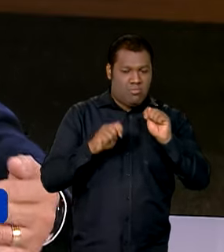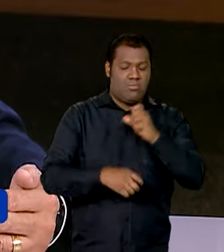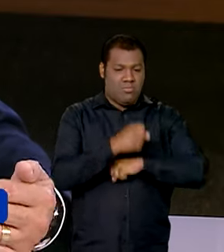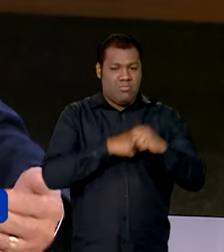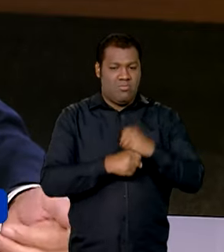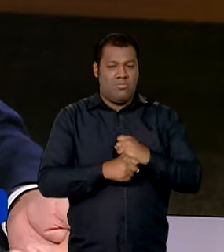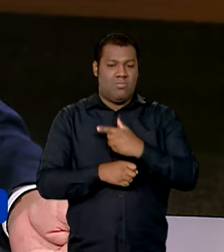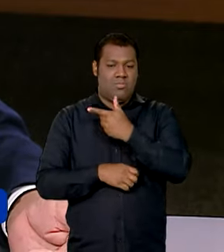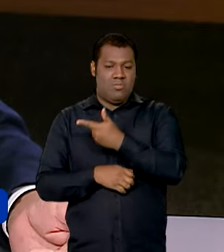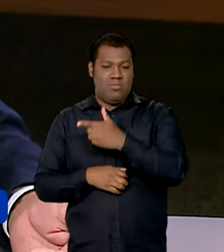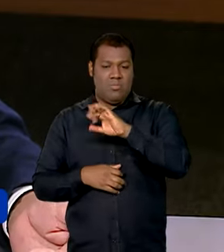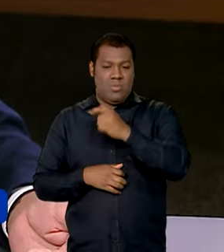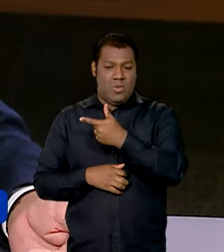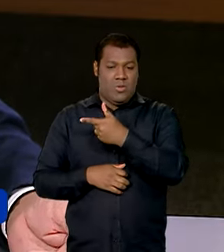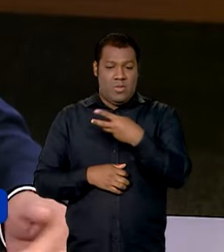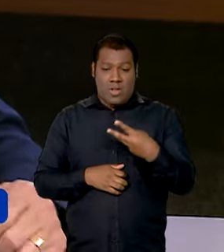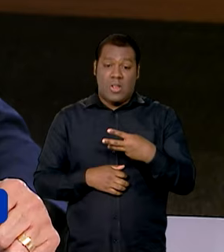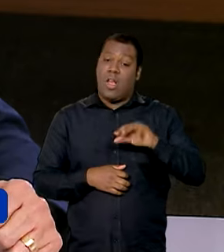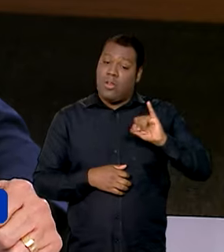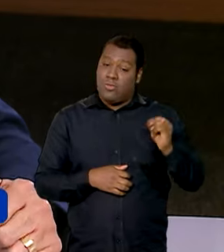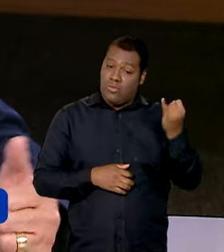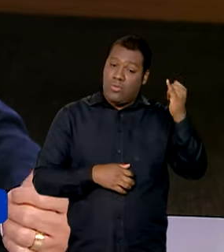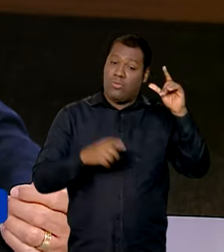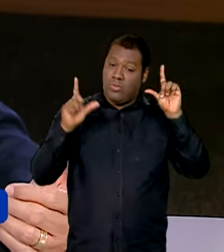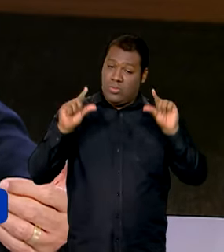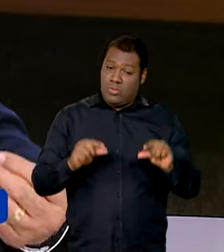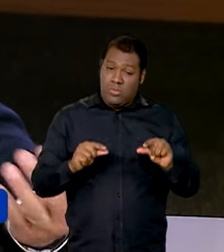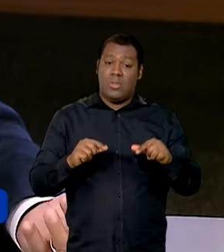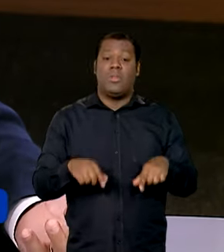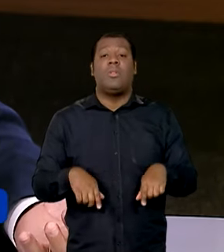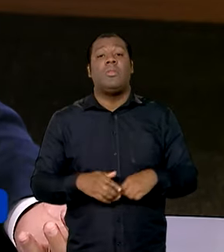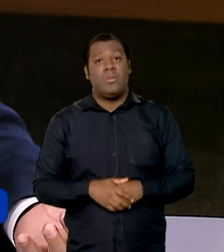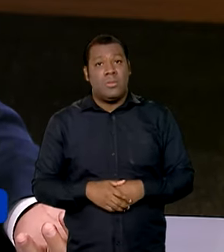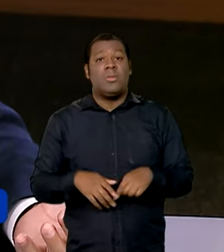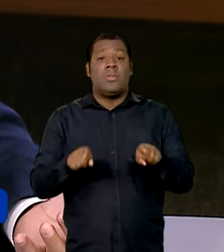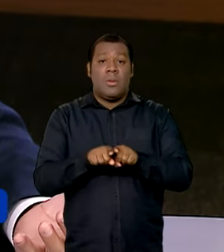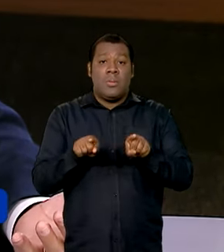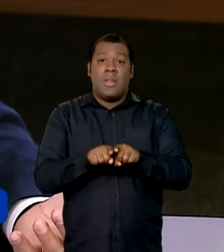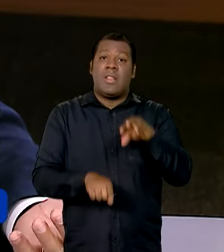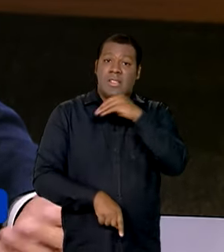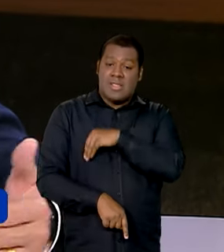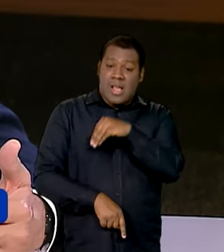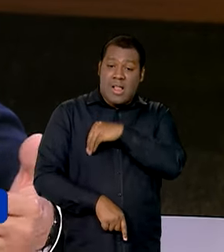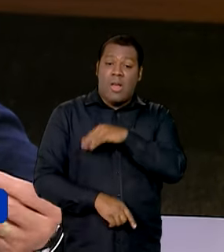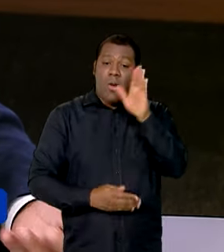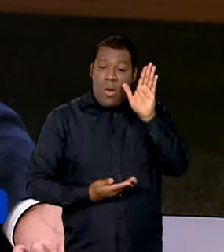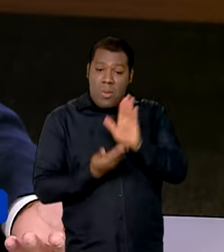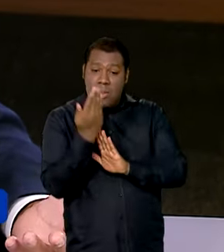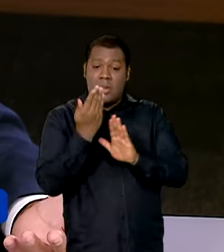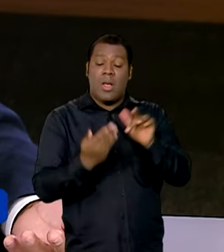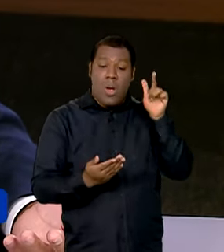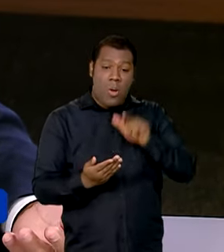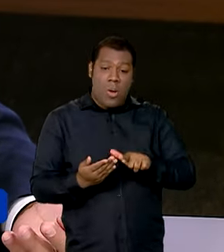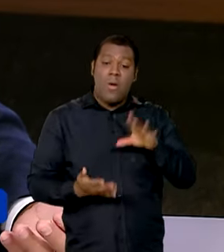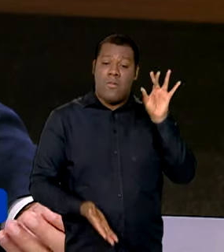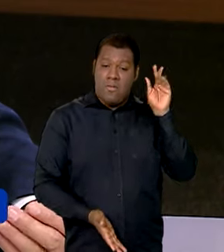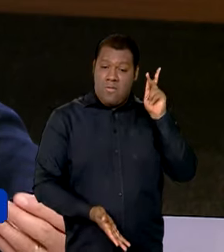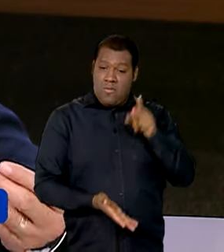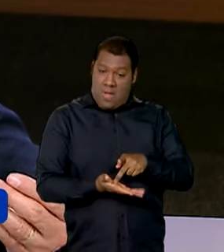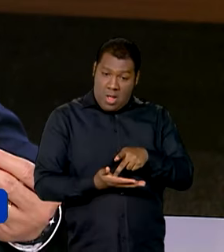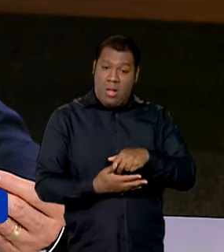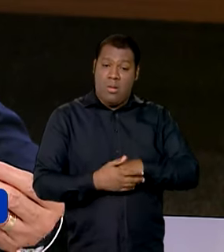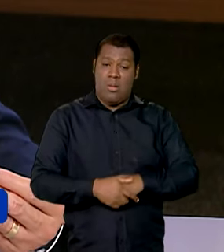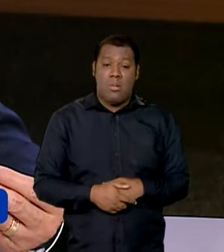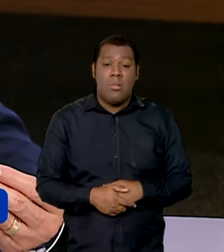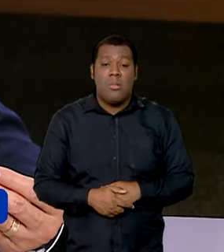conseguiu baixar juros certo e conseguiu aumentar o salário mínimo aumento real do salário mínimo agora